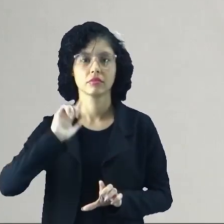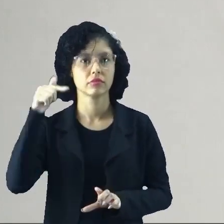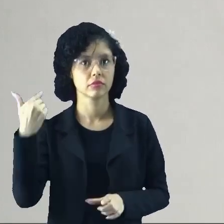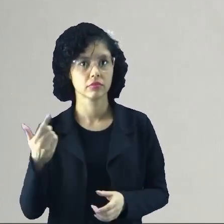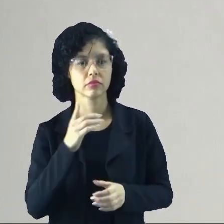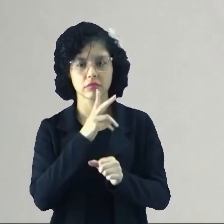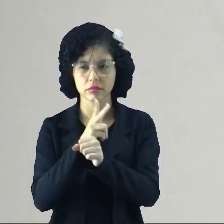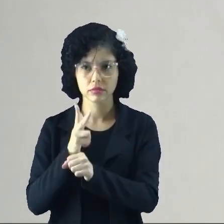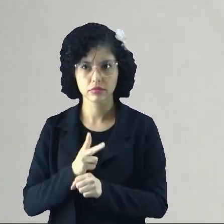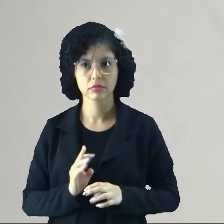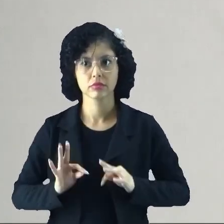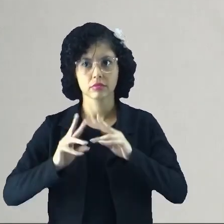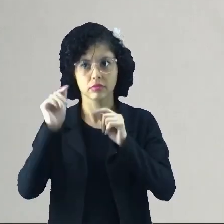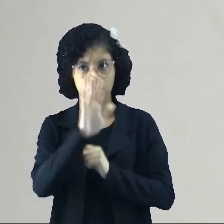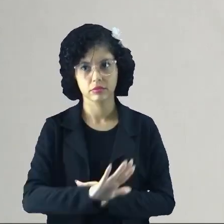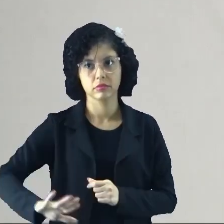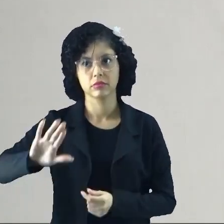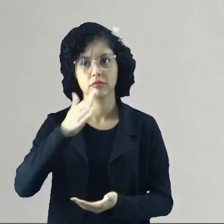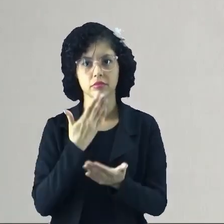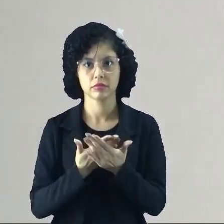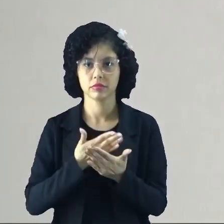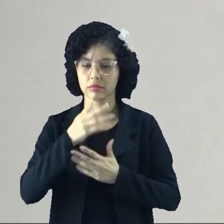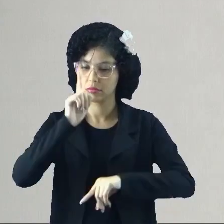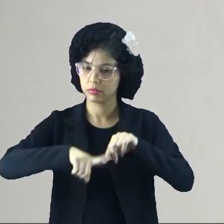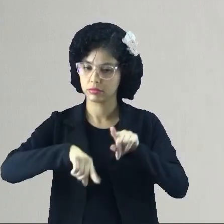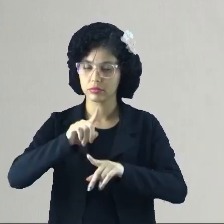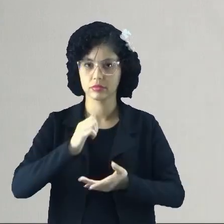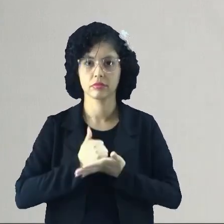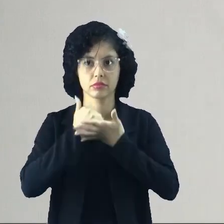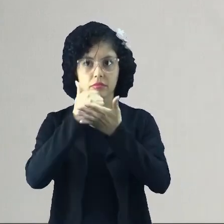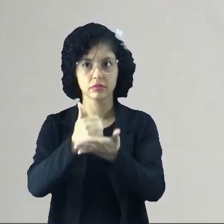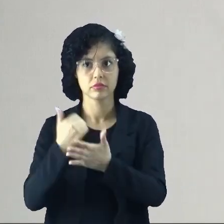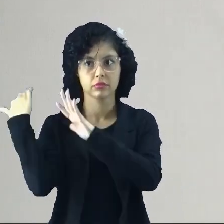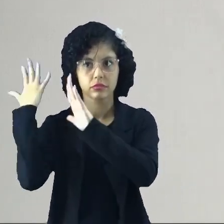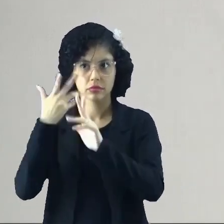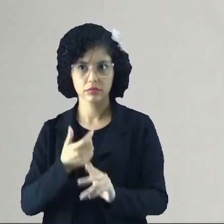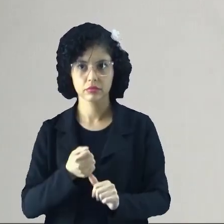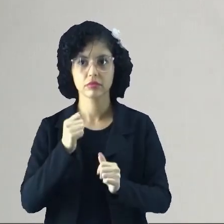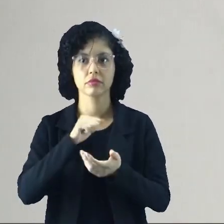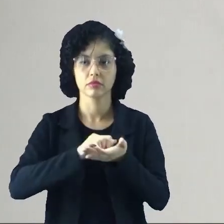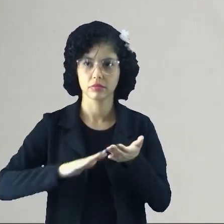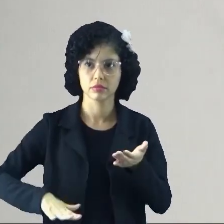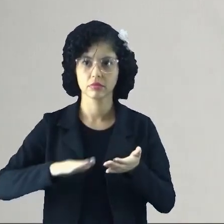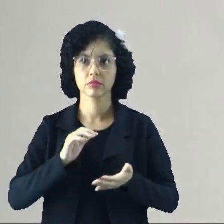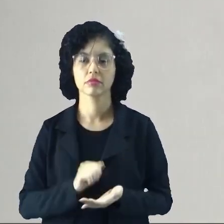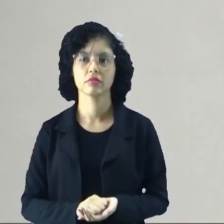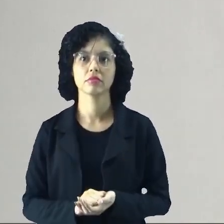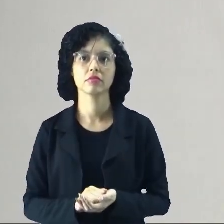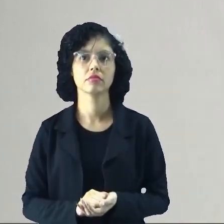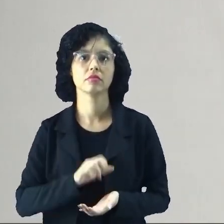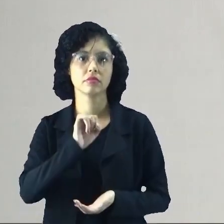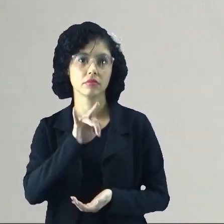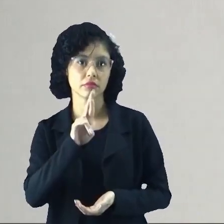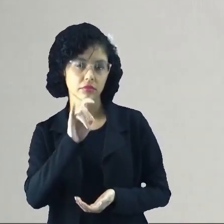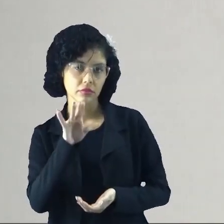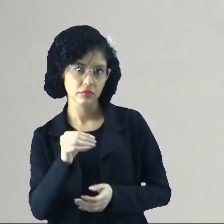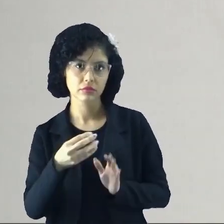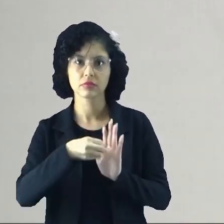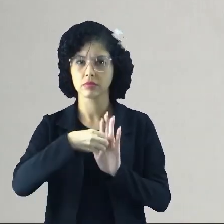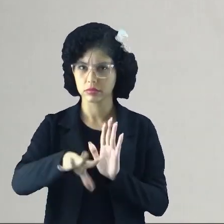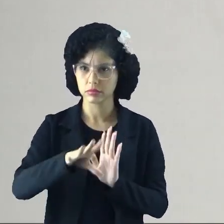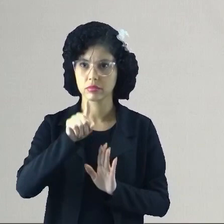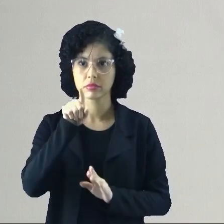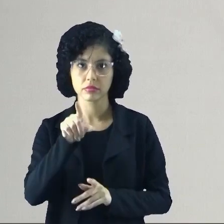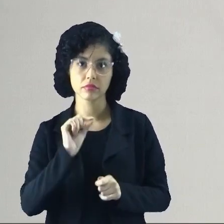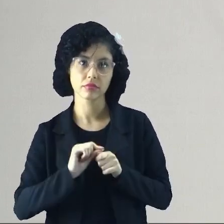aulas gravadas, tá? Todas as nossas aulas, materiais de apoio, né, de revisão, atividades, simuladores virtuais para fazer